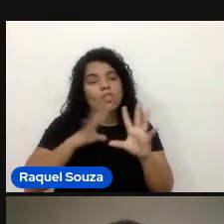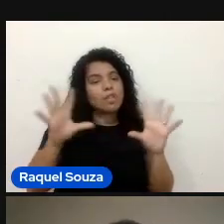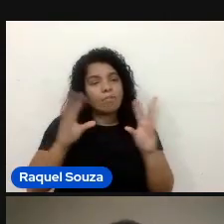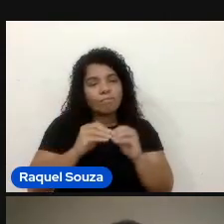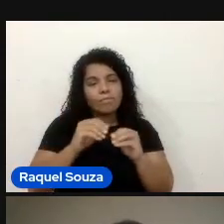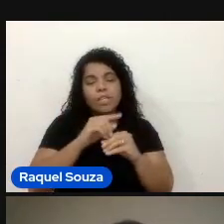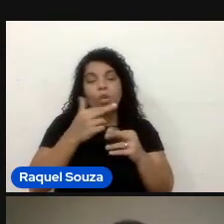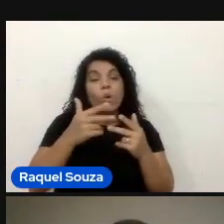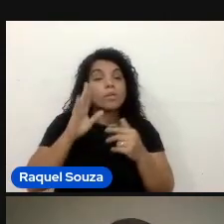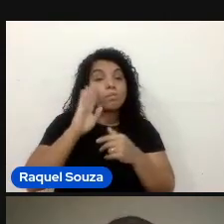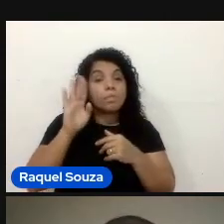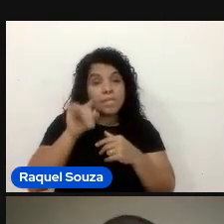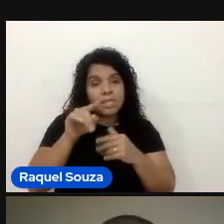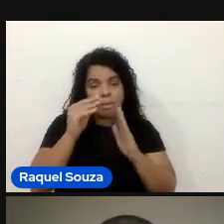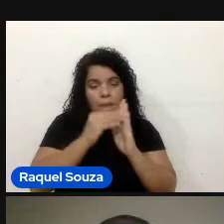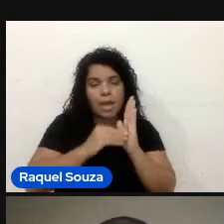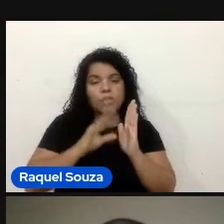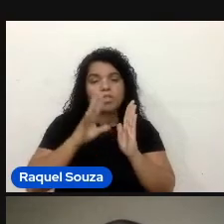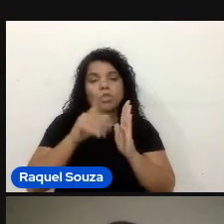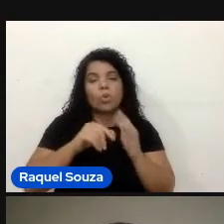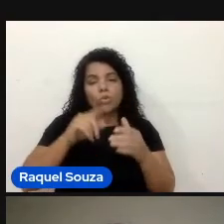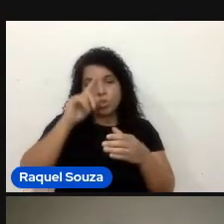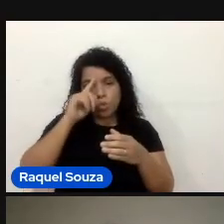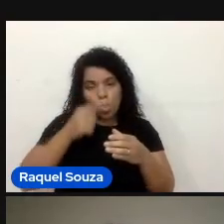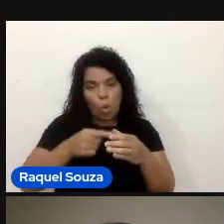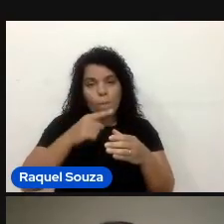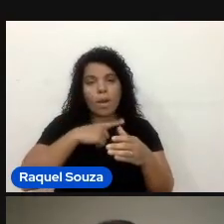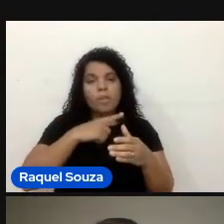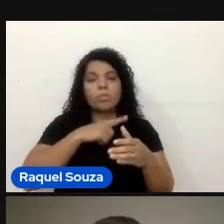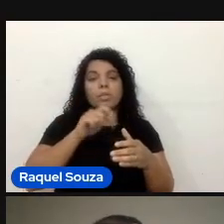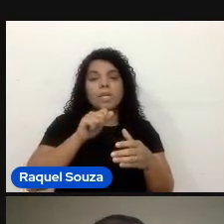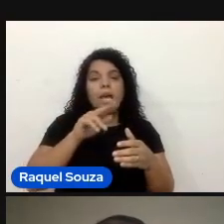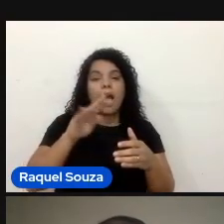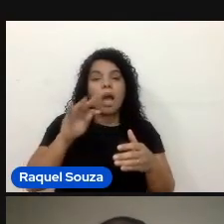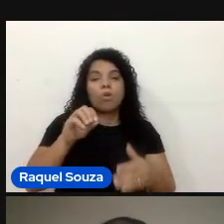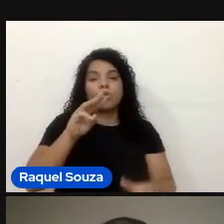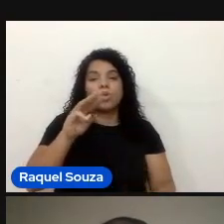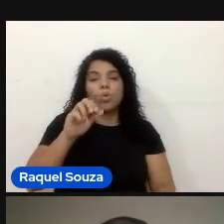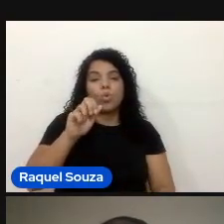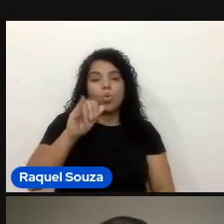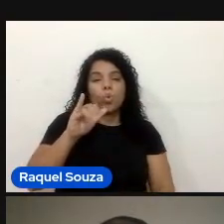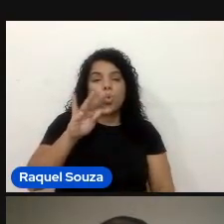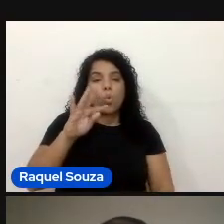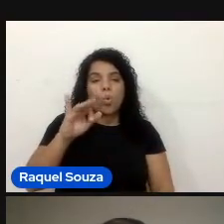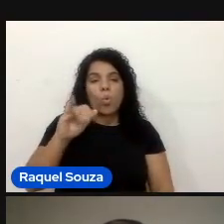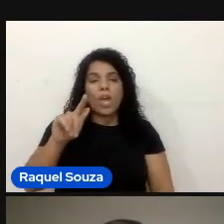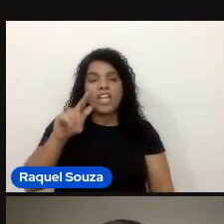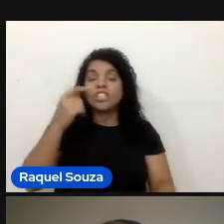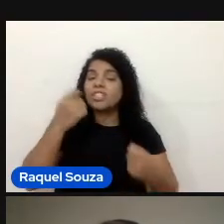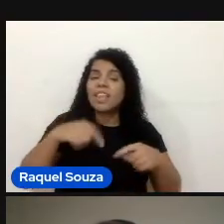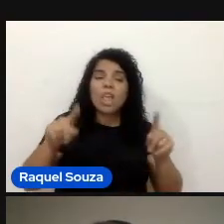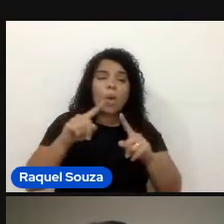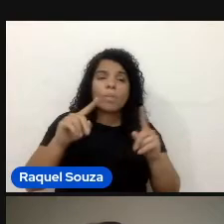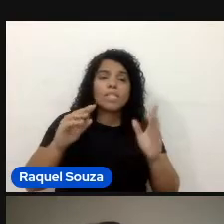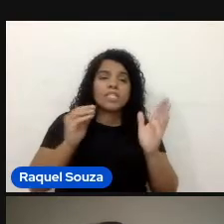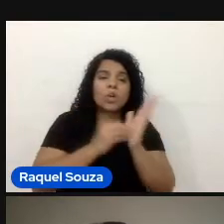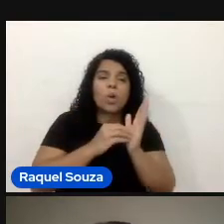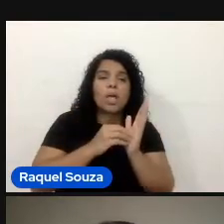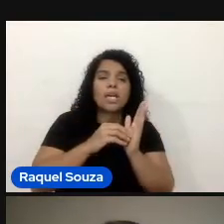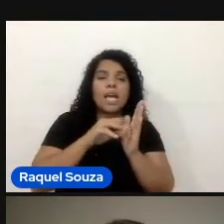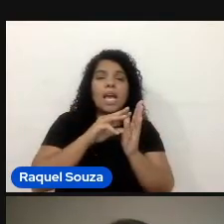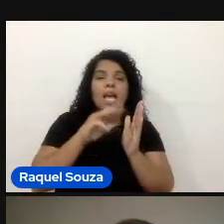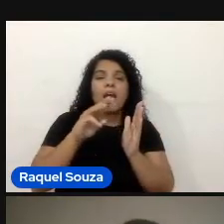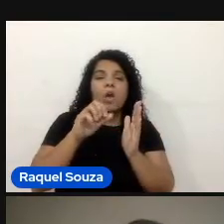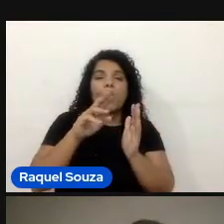principais. Todos os comandos no Playwright, eles possuem auto-waiting, ou seja, você não tem que colocar o wait até que alguma